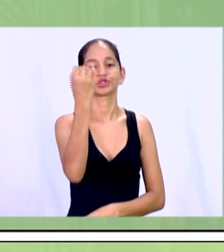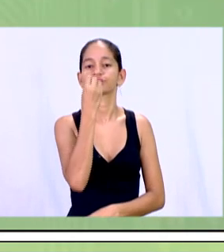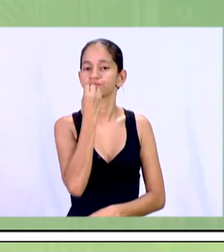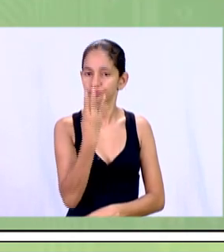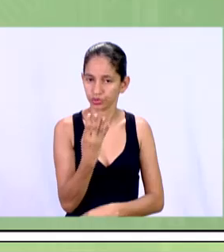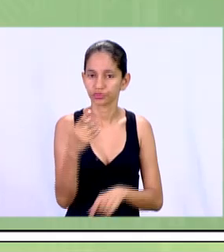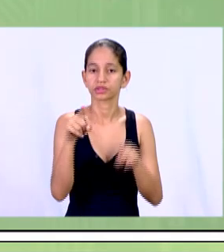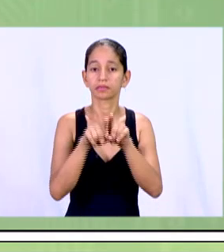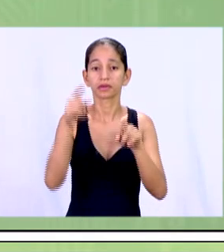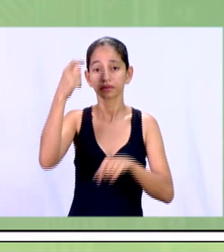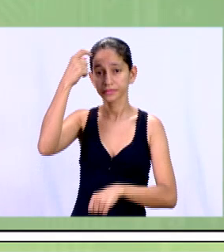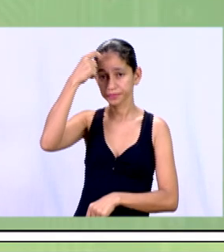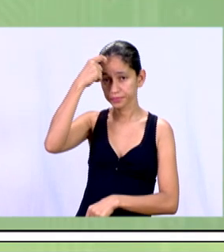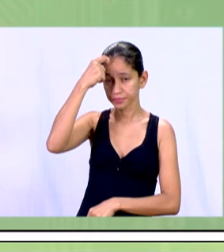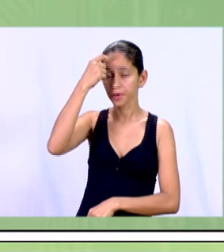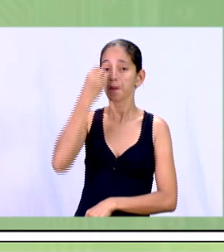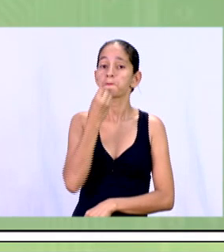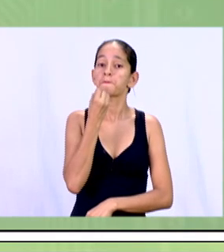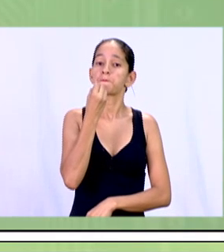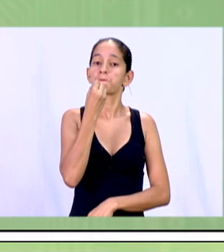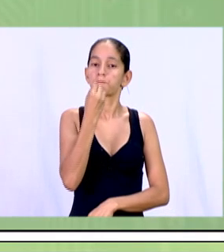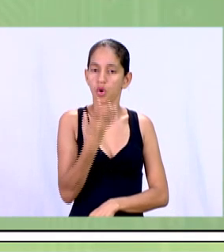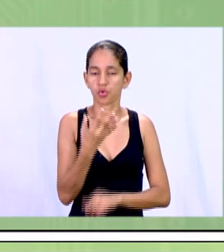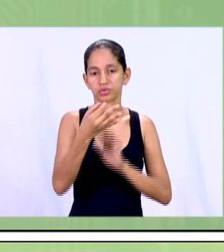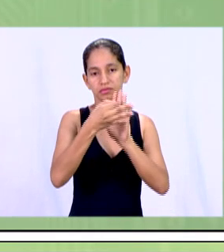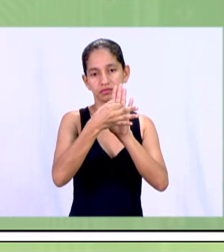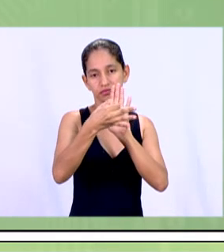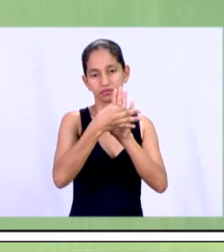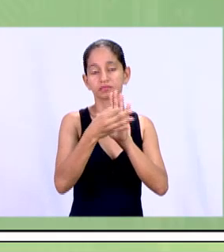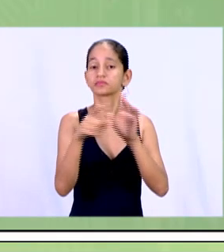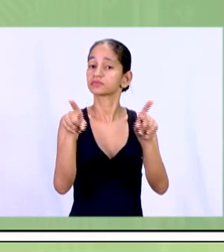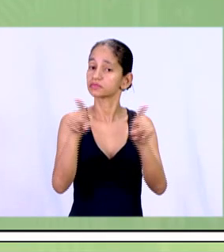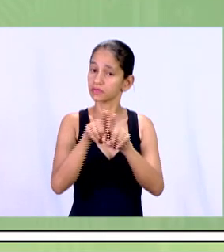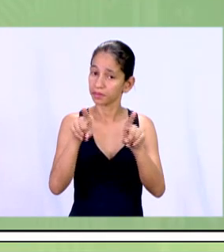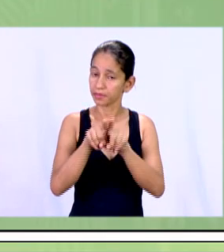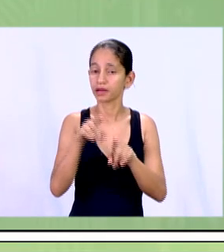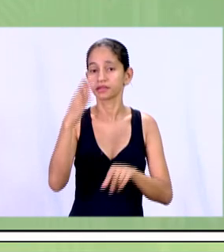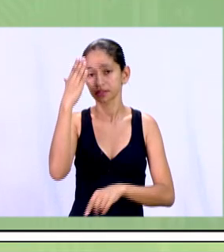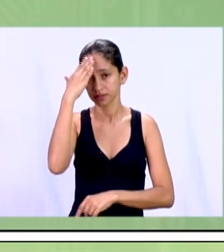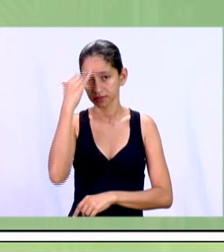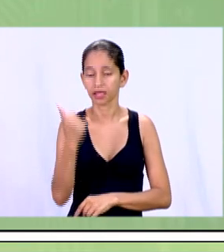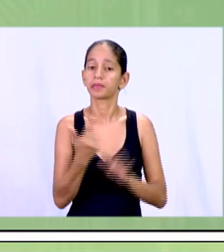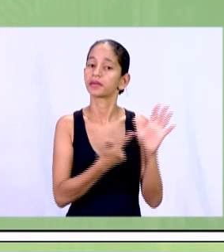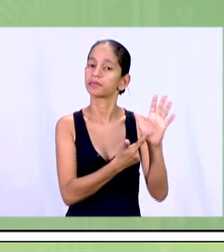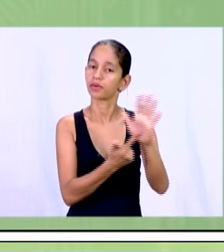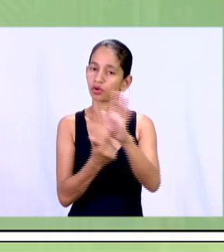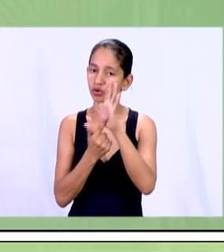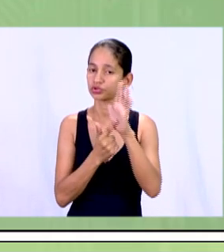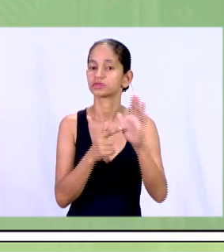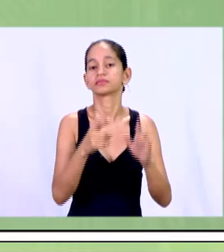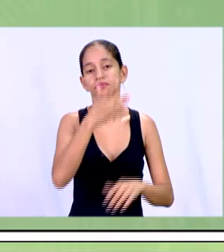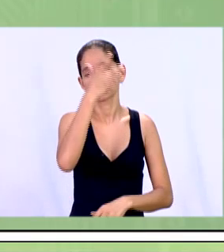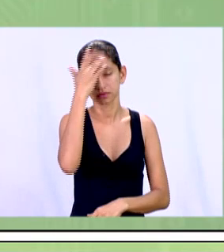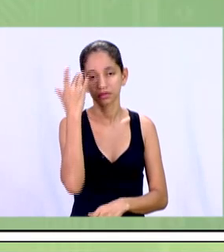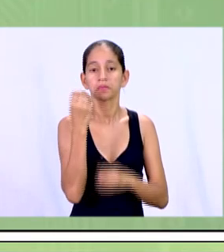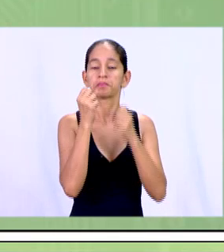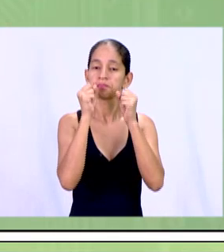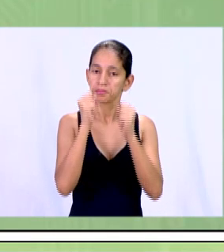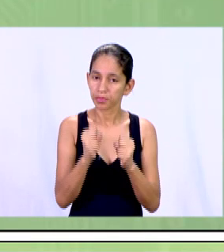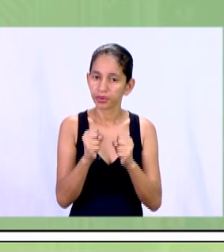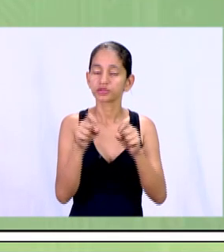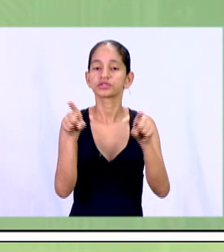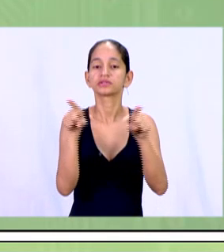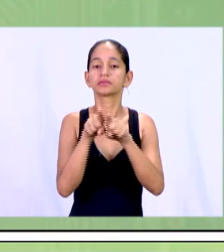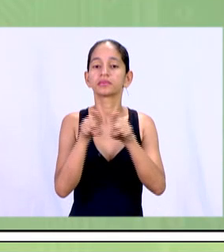tenham uma consciência crítica, e essa consciência crítica que a gente está falando aqui, né? Também ela pode ser